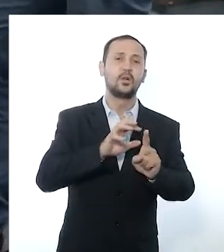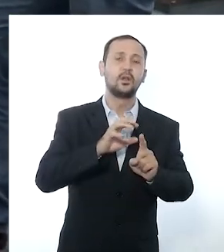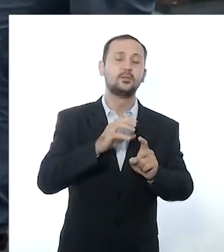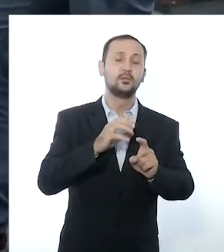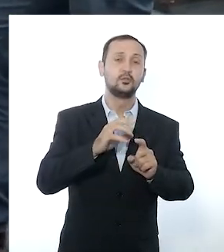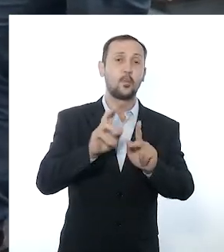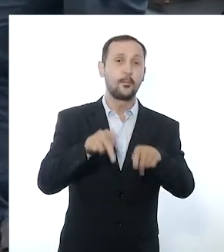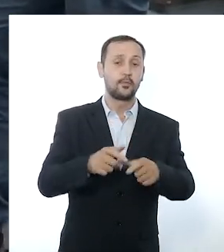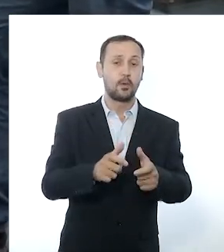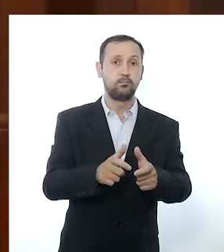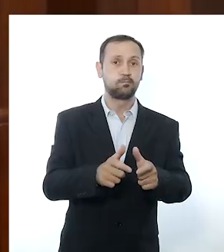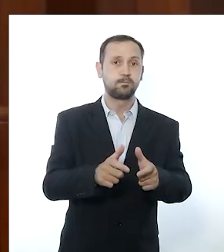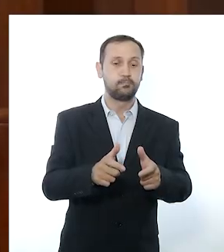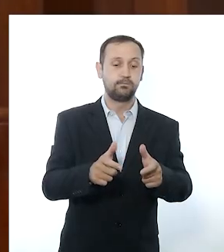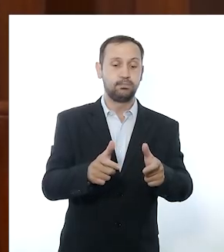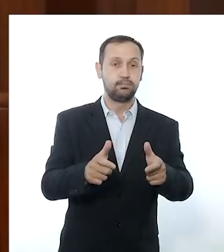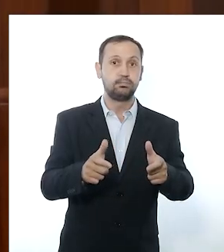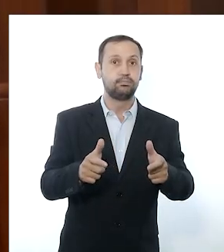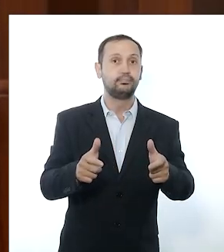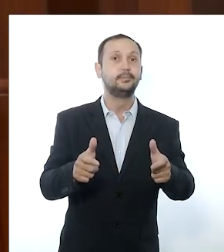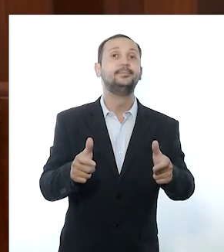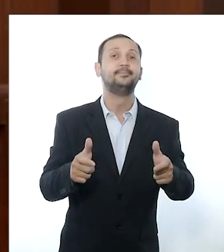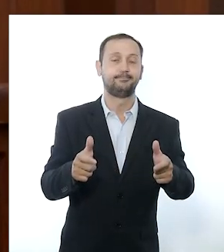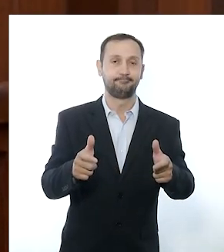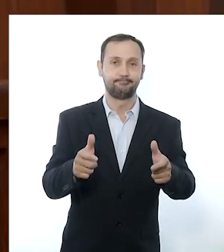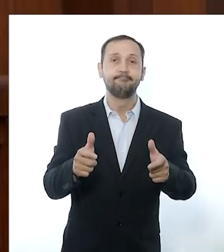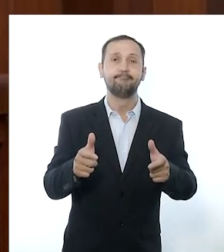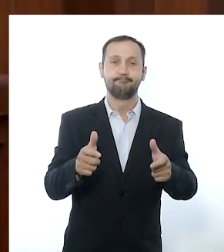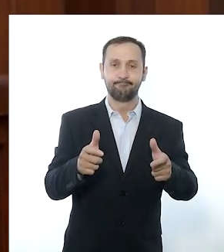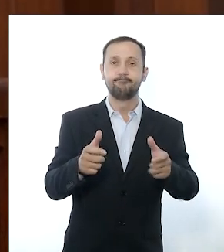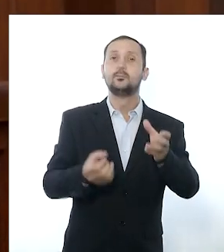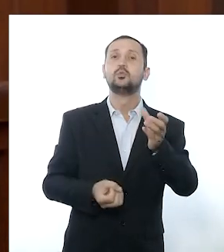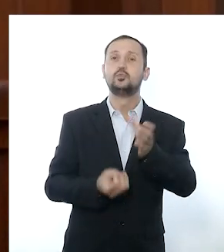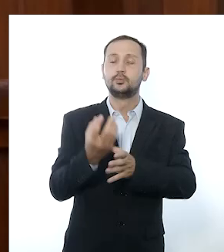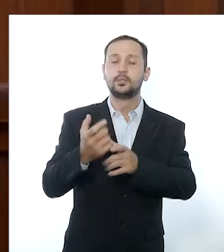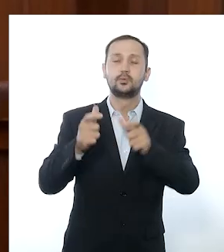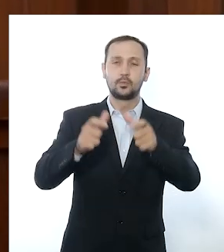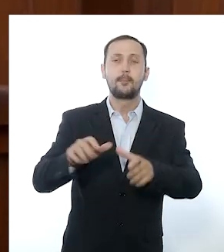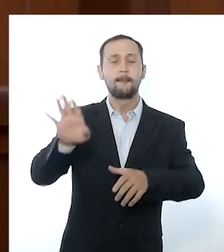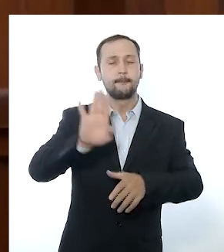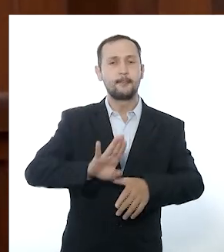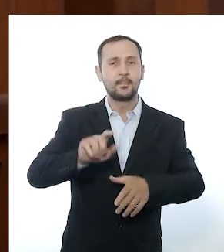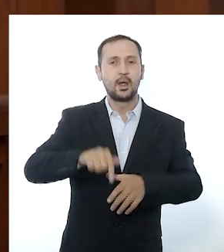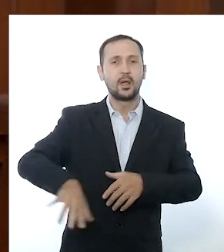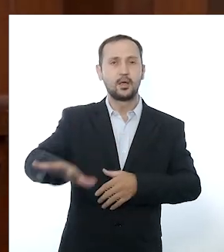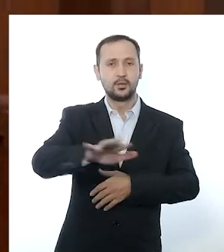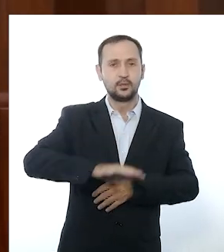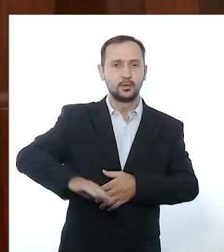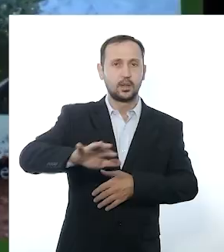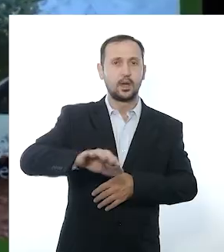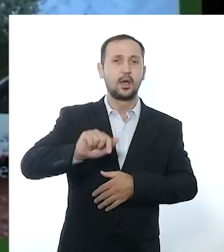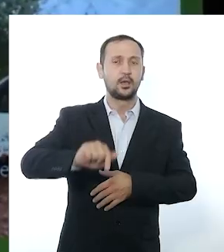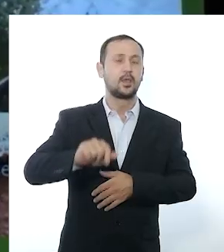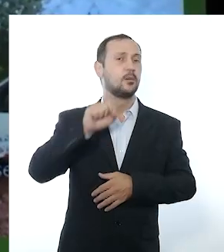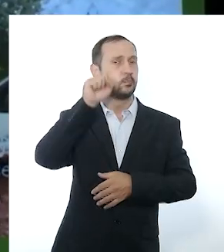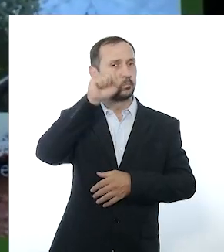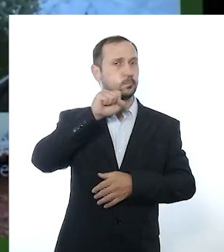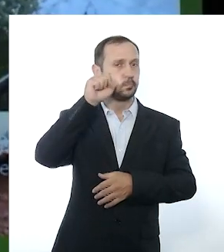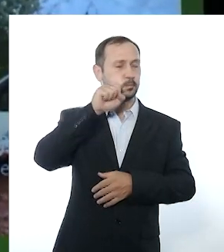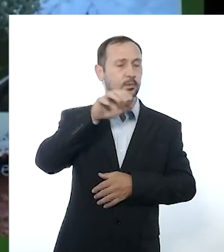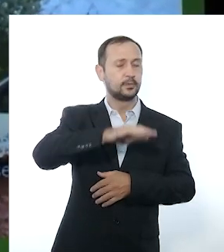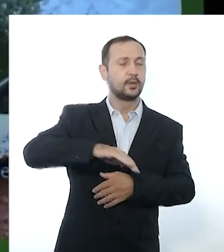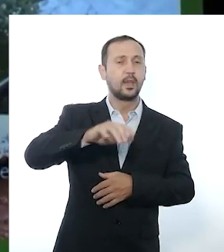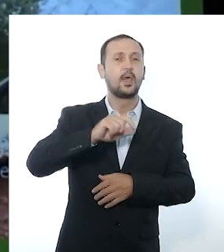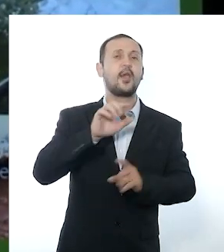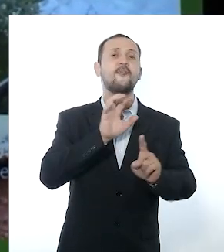populacional desordenado e o surgimento de novos bairros no entorno do Complexo do Parque dos Poderes são as causas